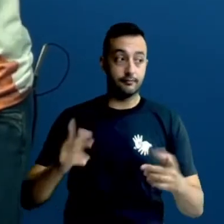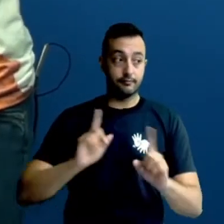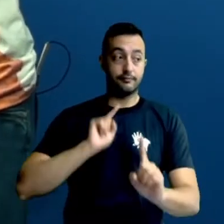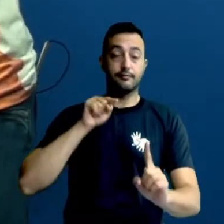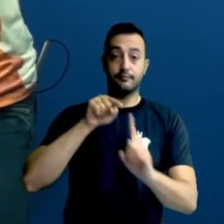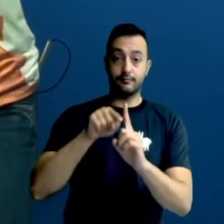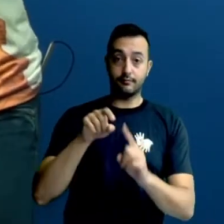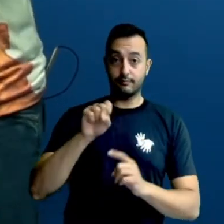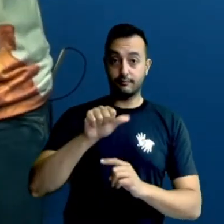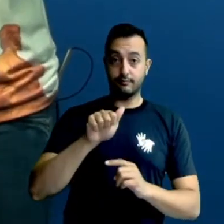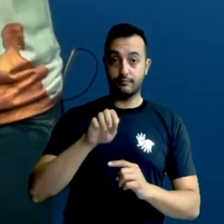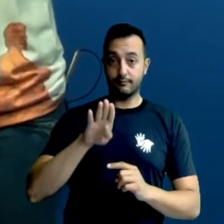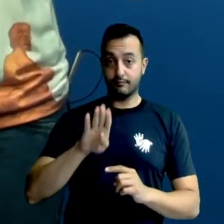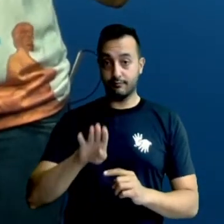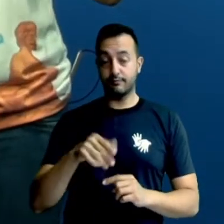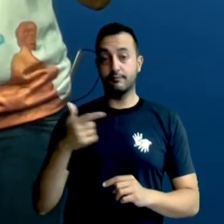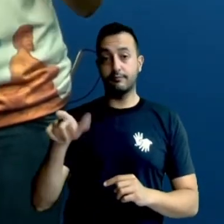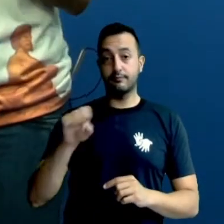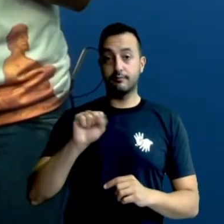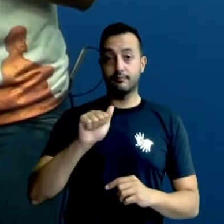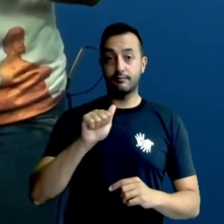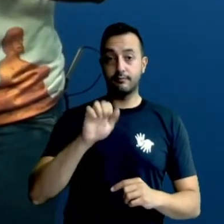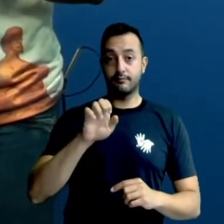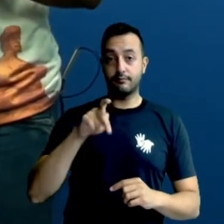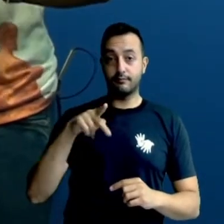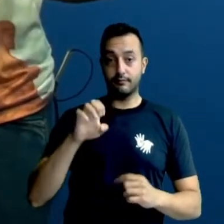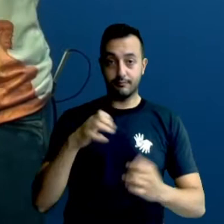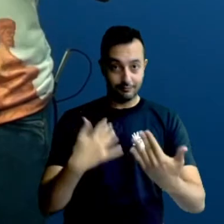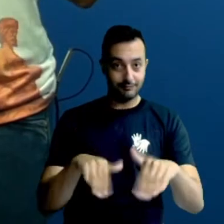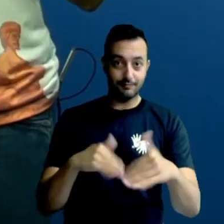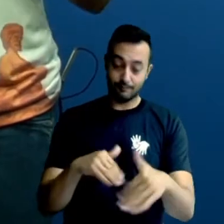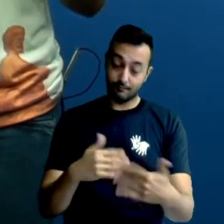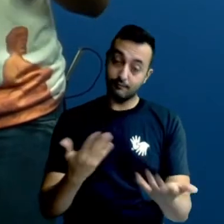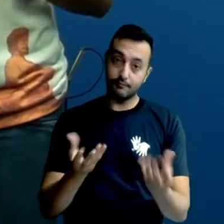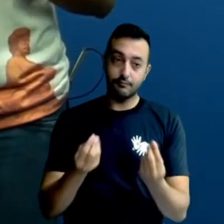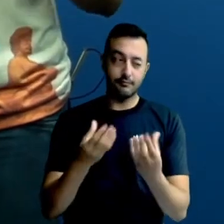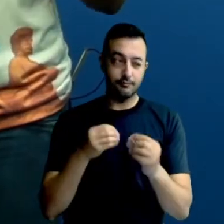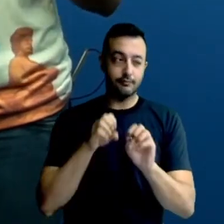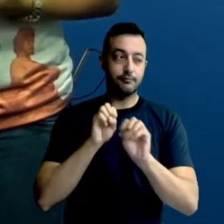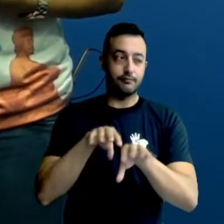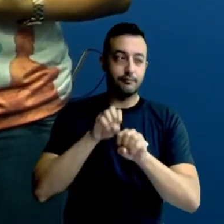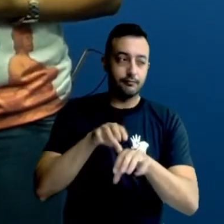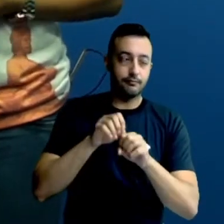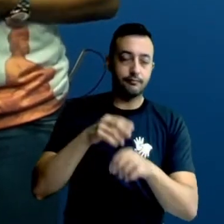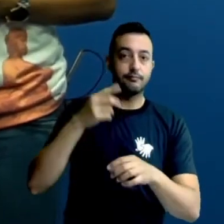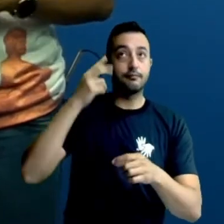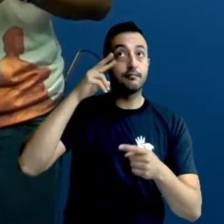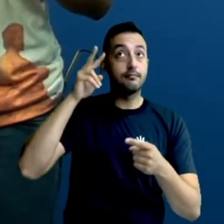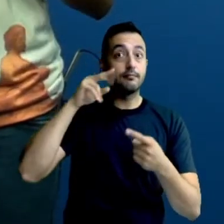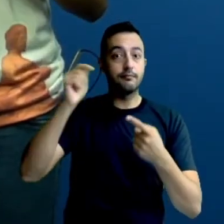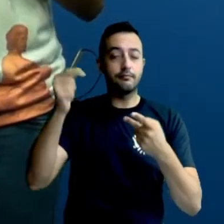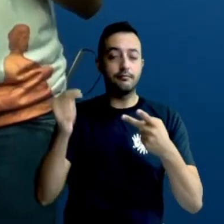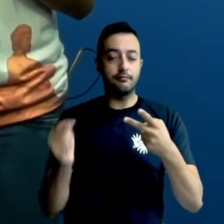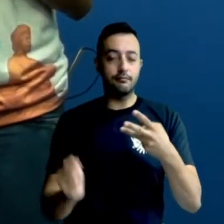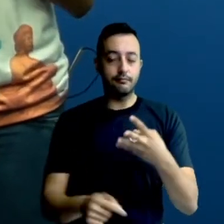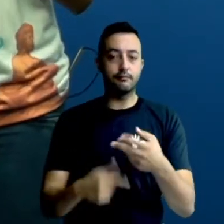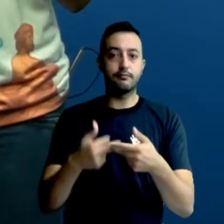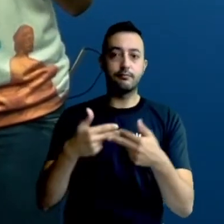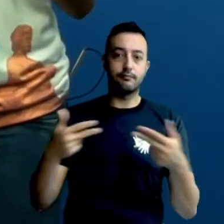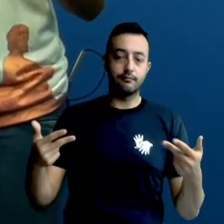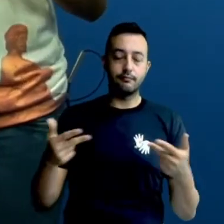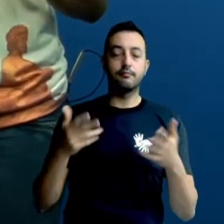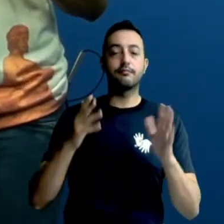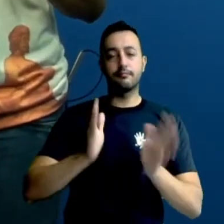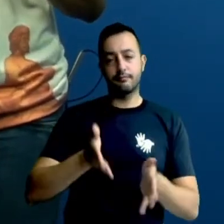SAEB, SAEP, né? Então é uma aula de muitas informações, uma aula de revisão, muitos conteúdos. Então, vocês